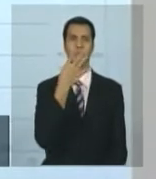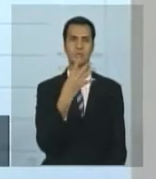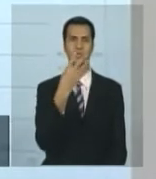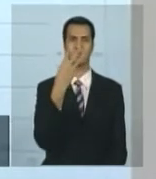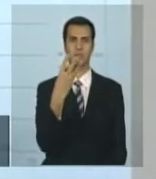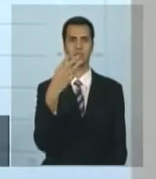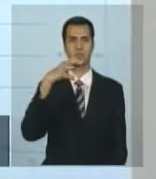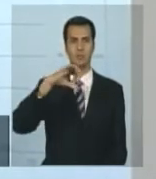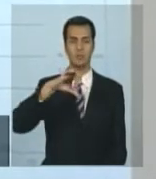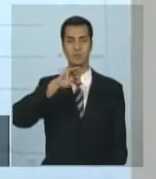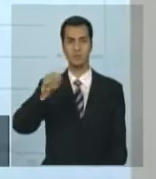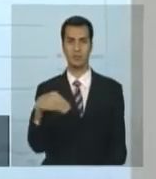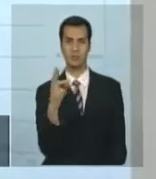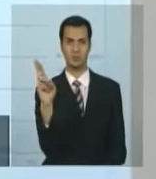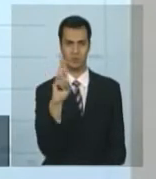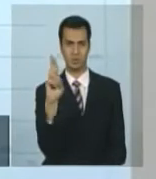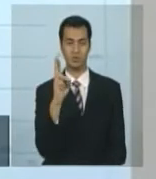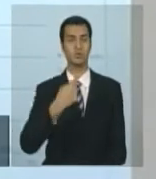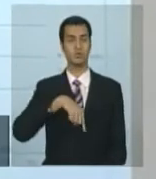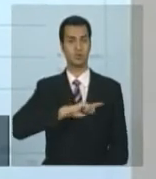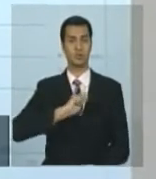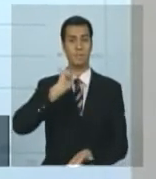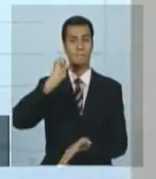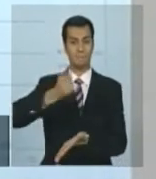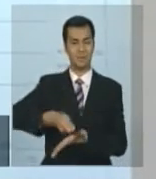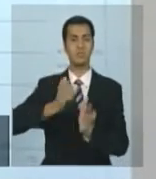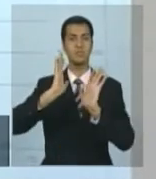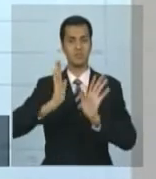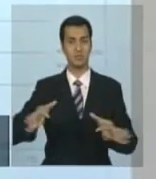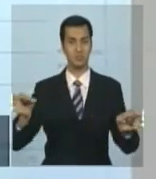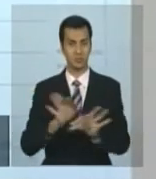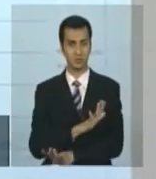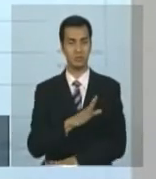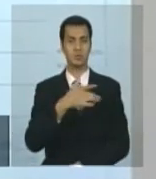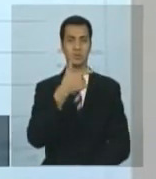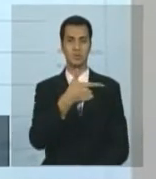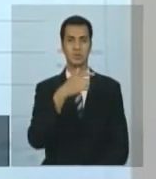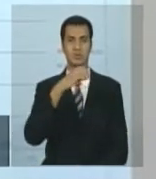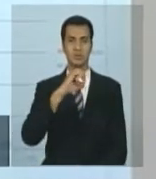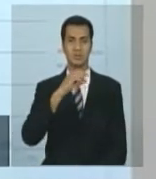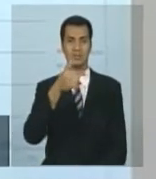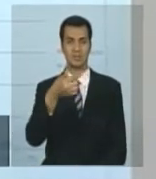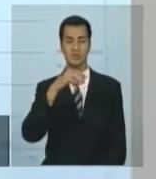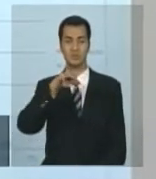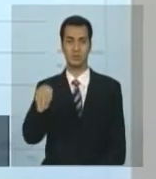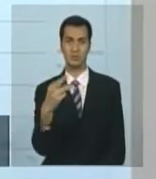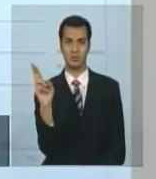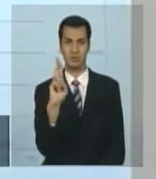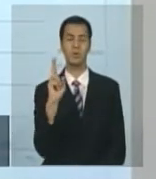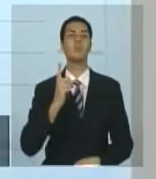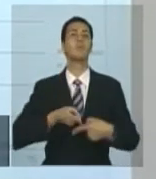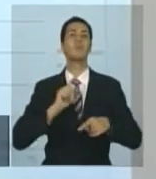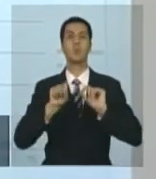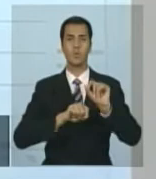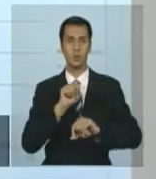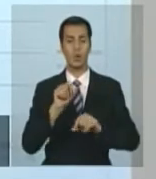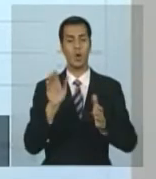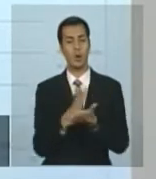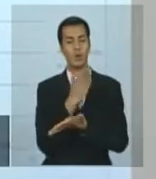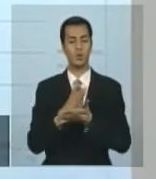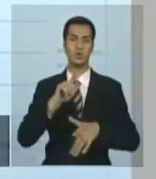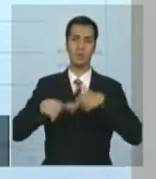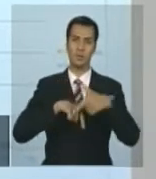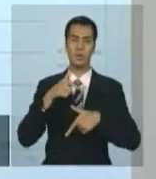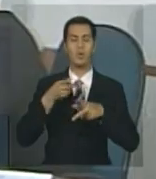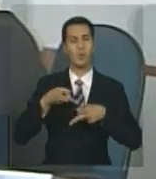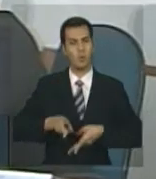e pagamos 207 milhões de reais, porque tem ações que ainda continuam em curso, como